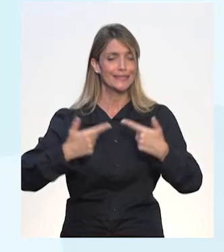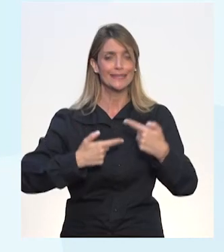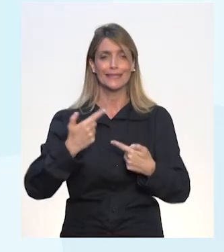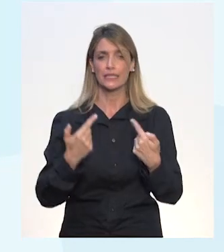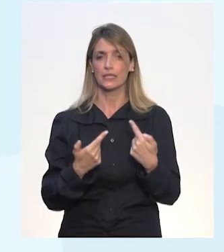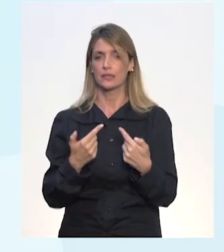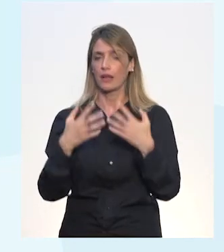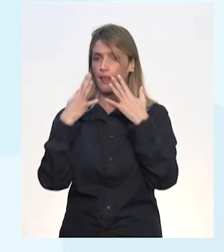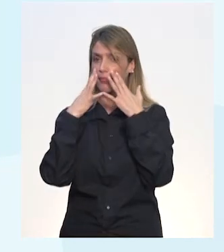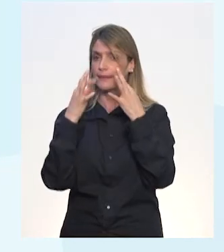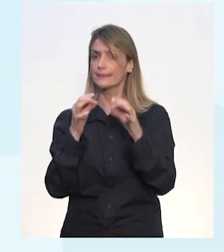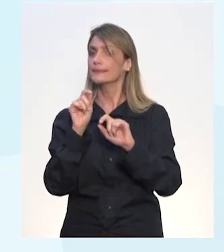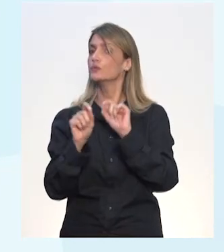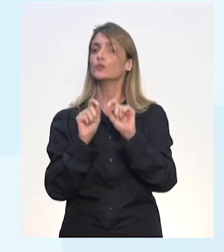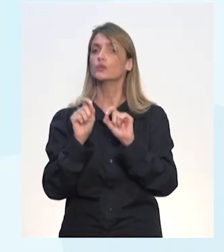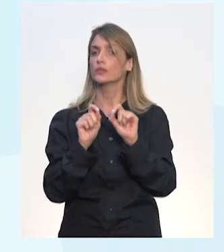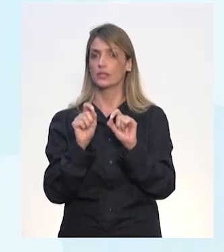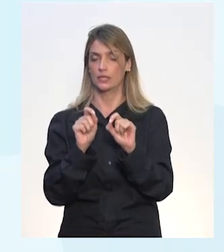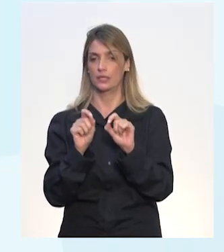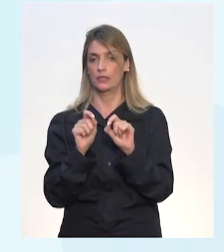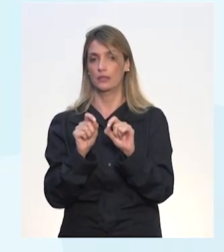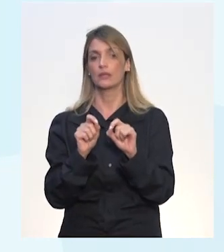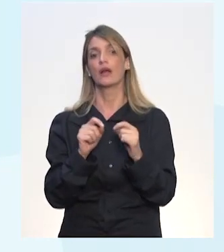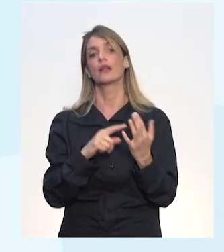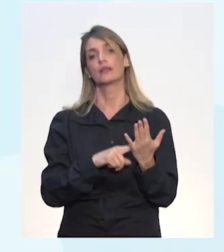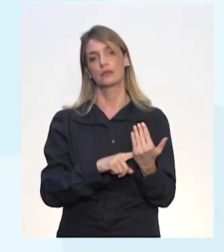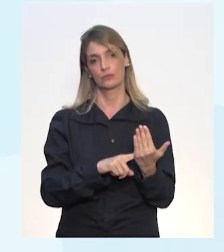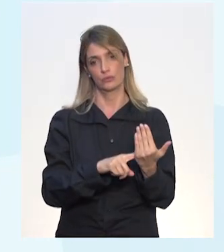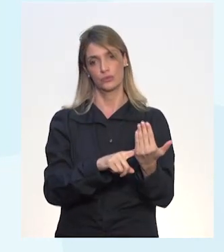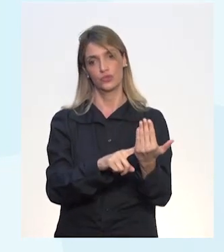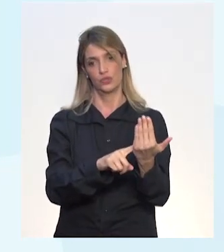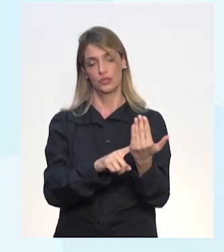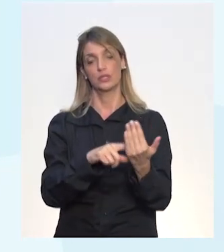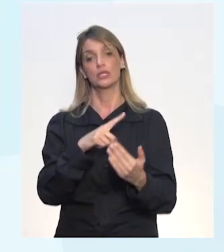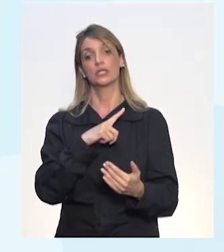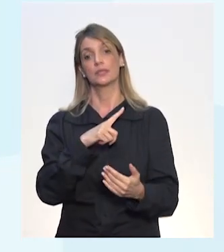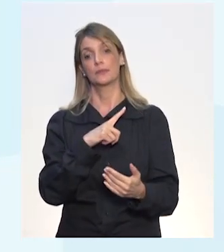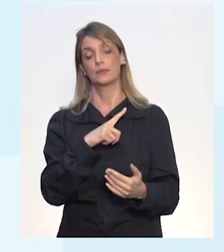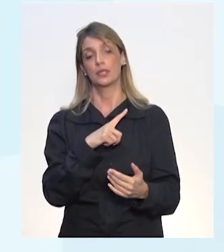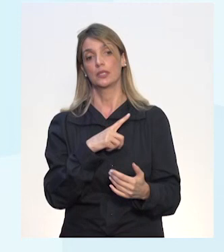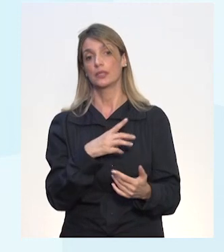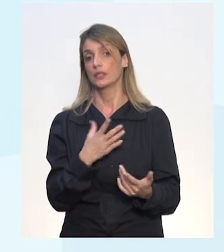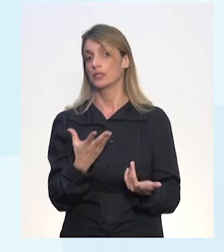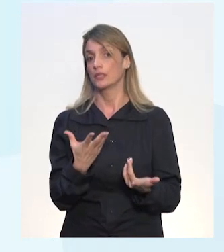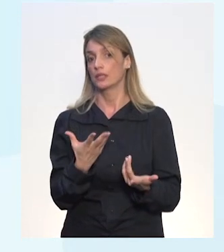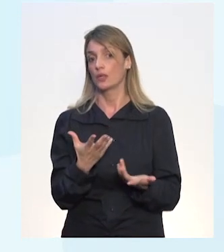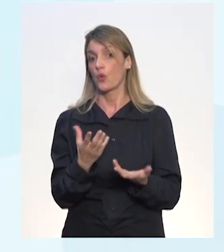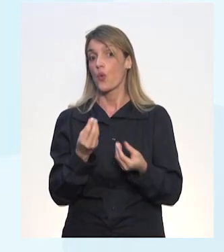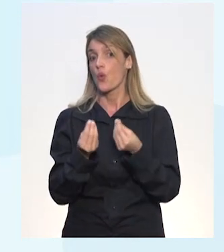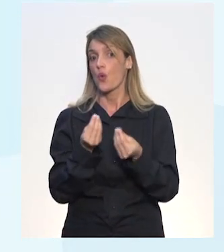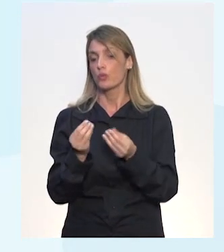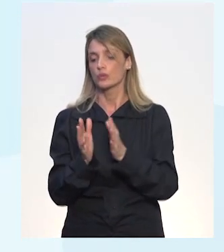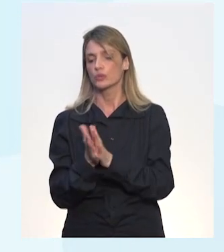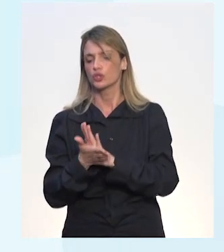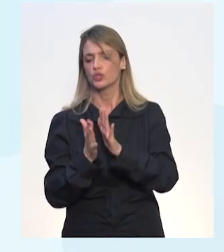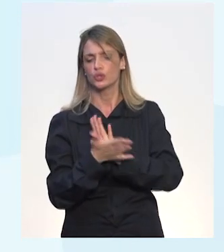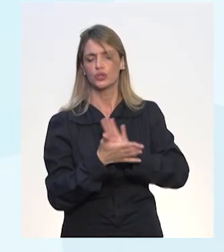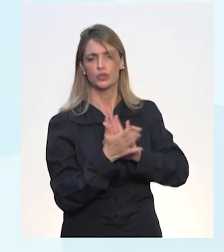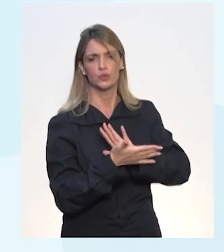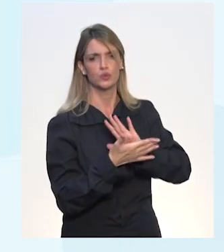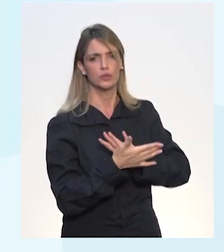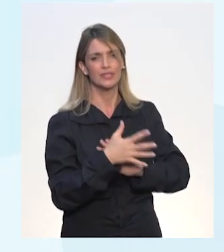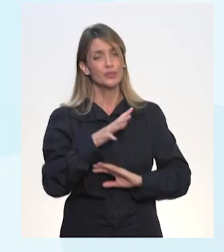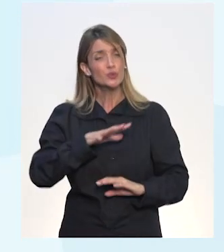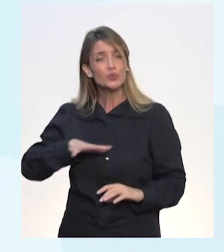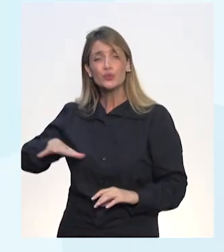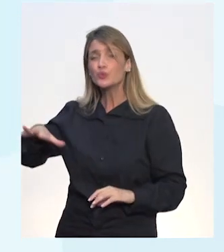ater principalmente à questão tecnológica e à possibilidade destrutiva que todo esse arsenal